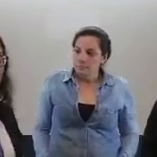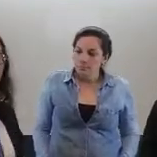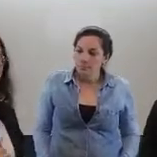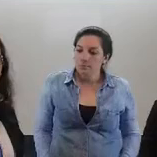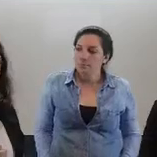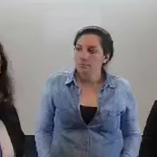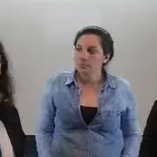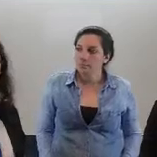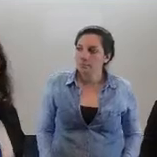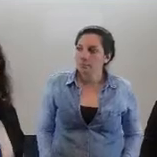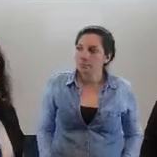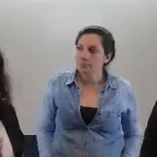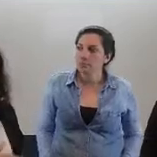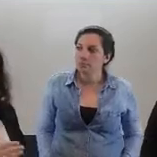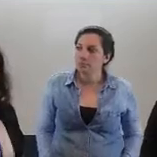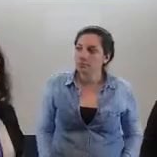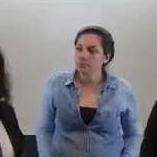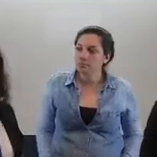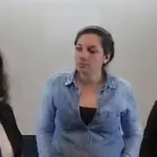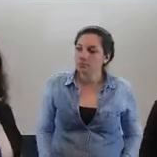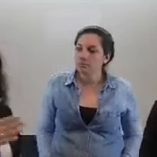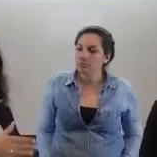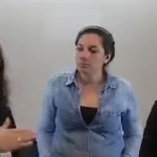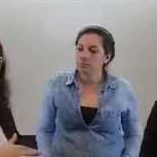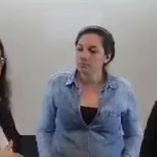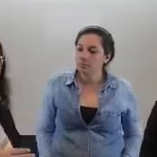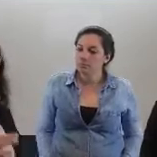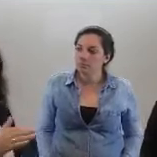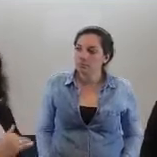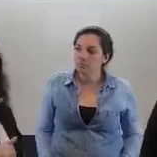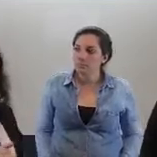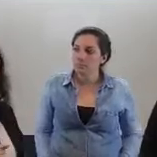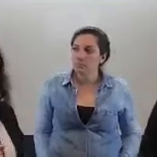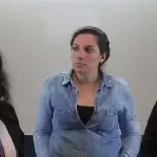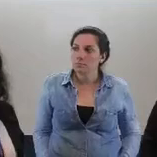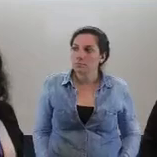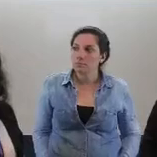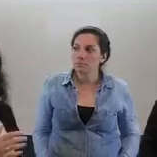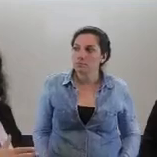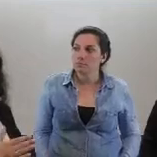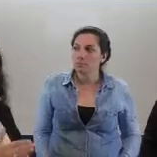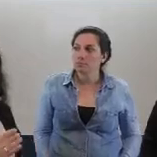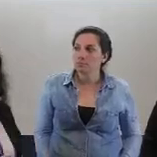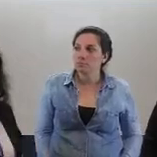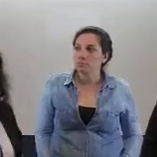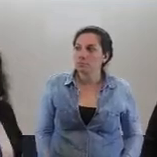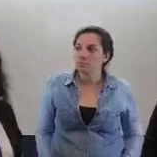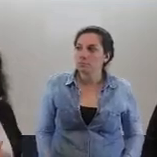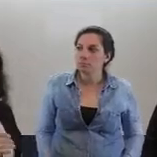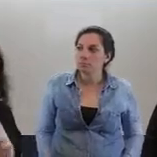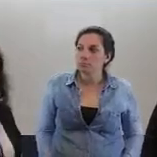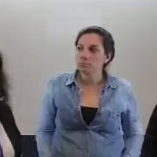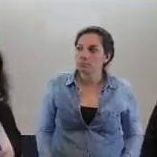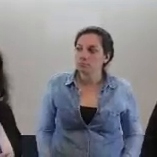disso, porque é um dos trabalhos que o bibliotecário pode exercer fora da biblioteca, né? A gente tem essa possibilidade de